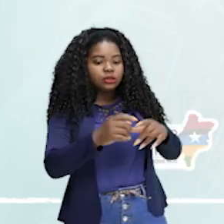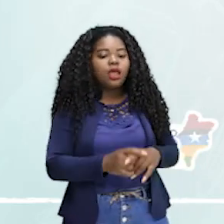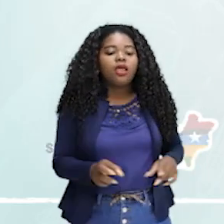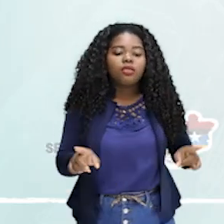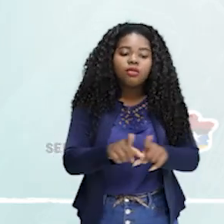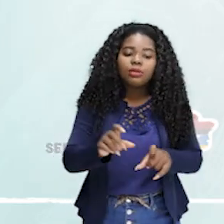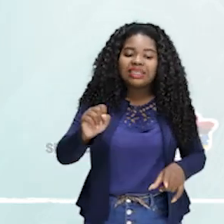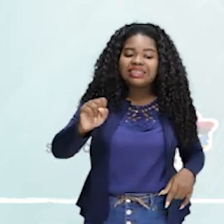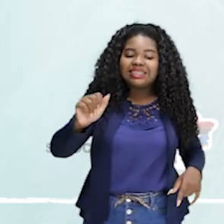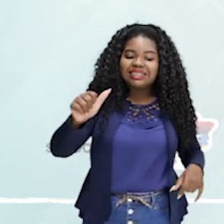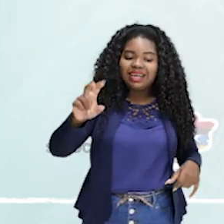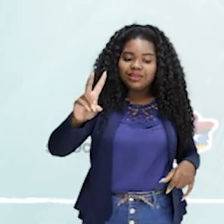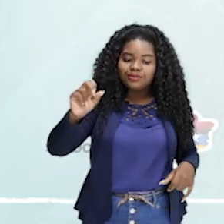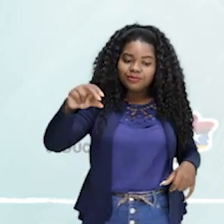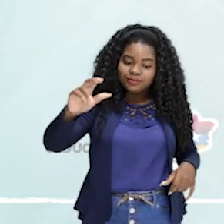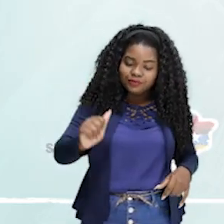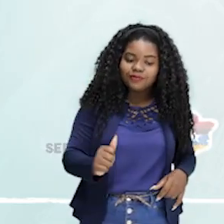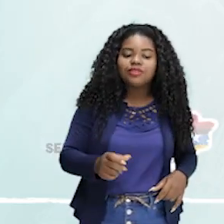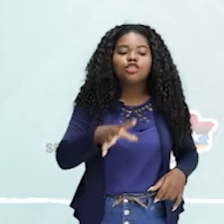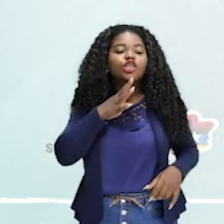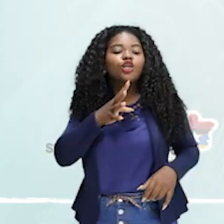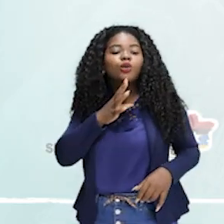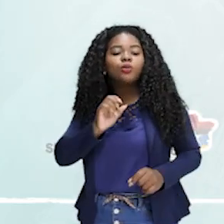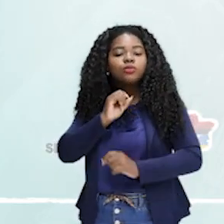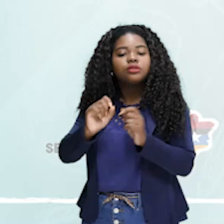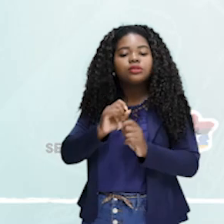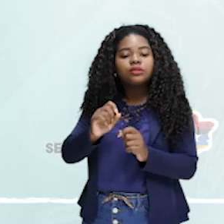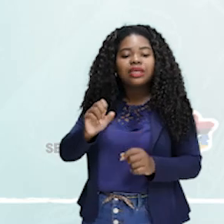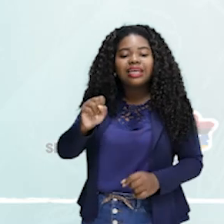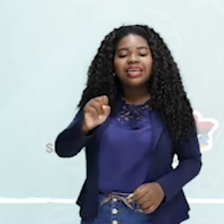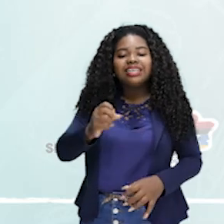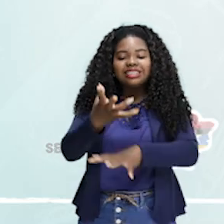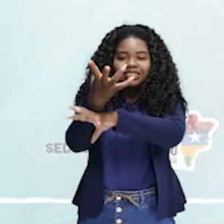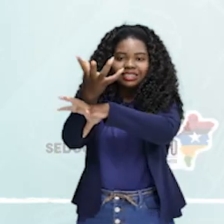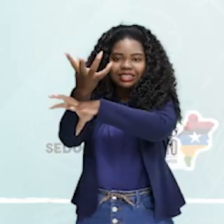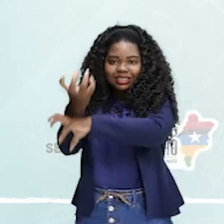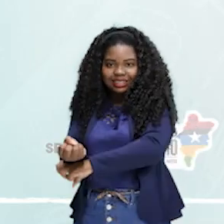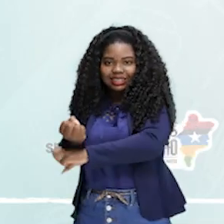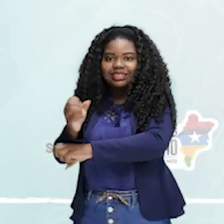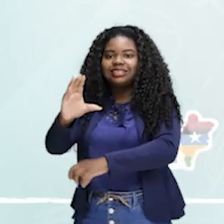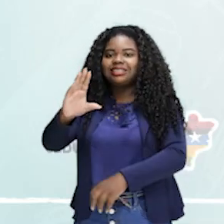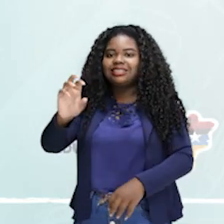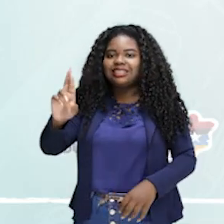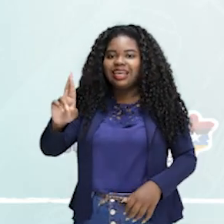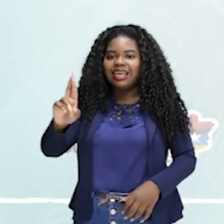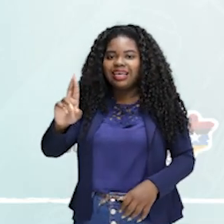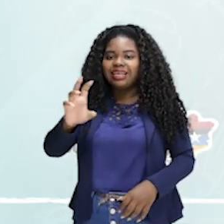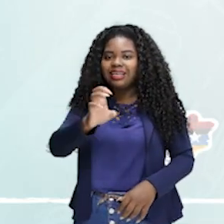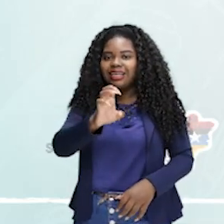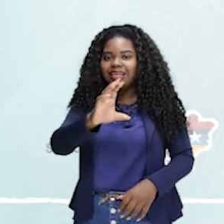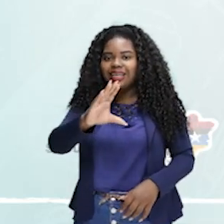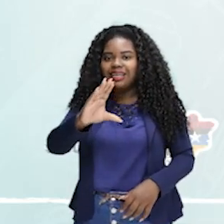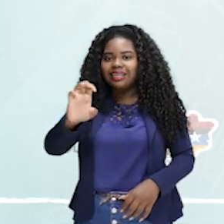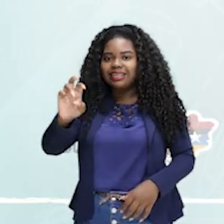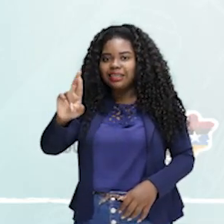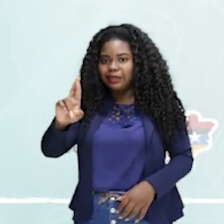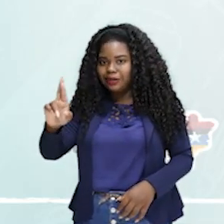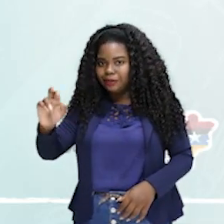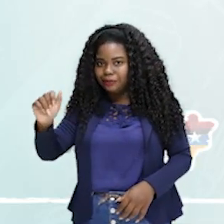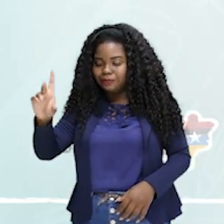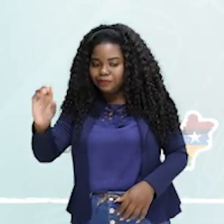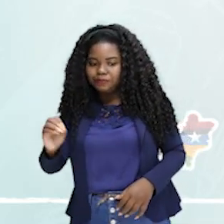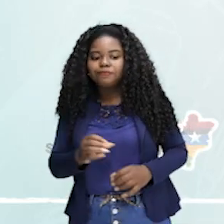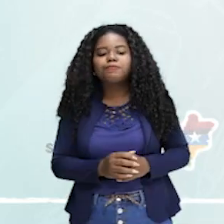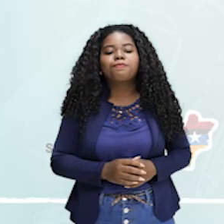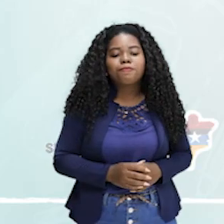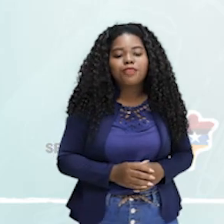nós conhecemos como deserto, conhecemos como cerrados, né? os campos e pradarias, que aqui no Brasil nós